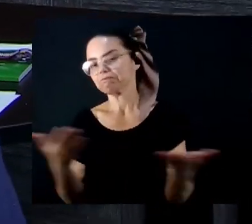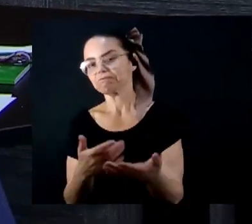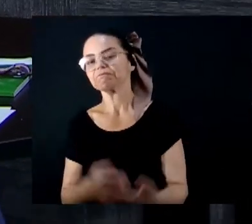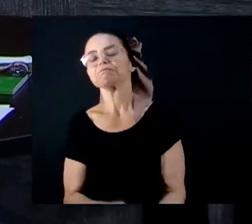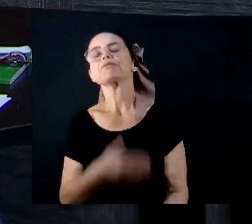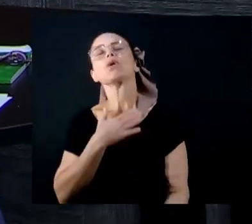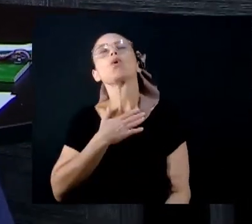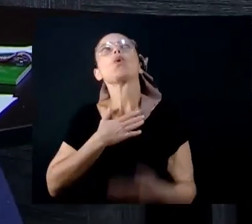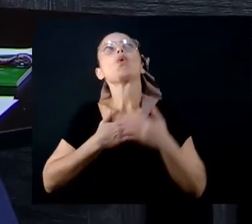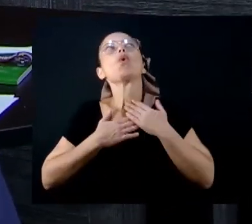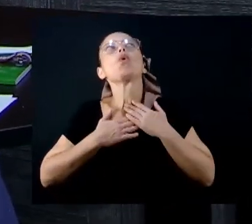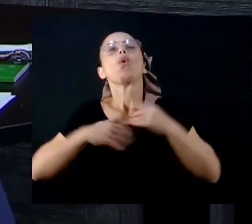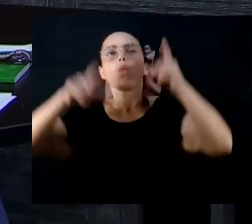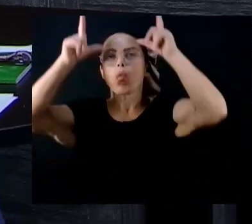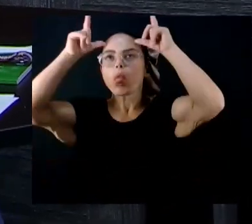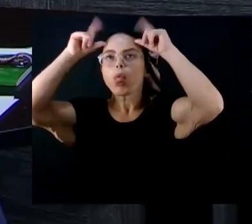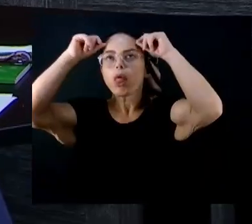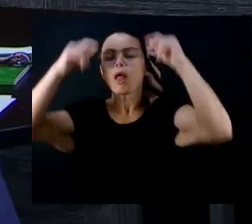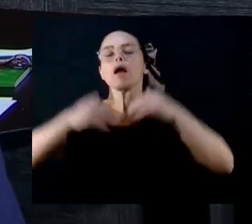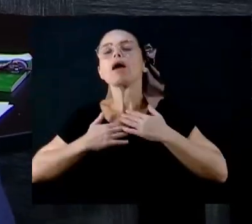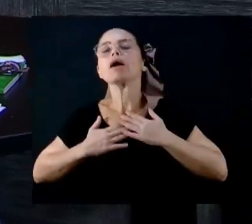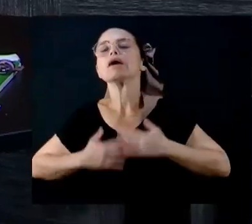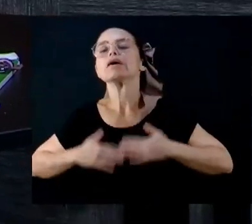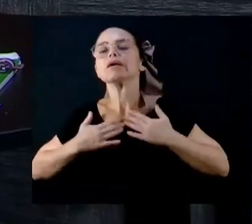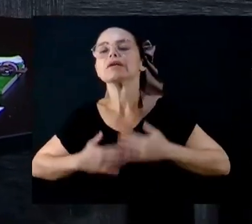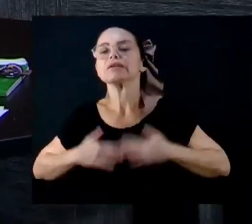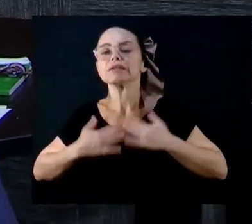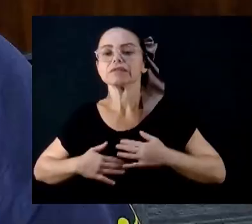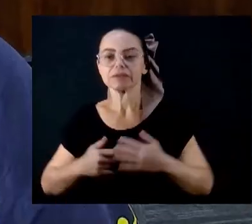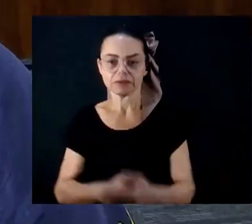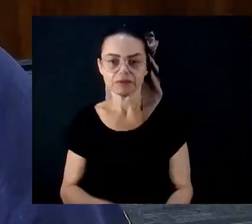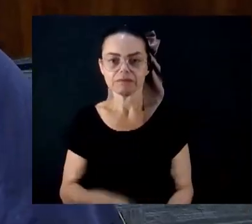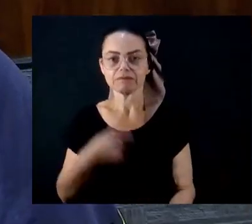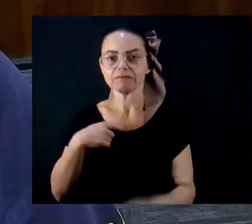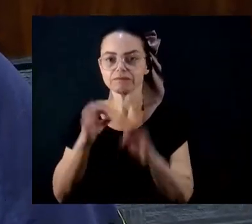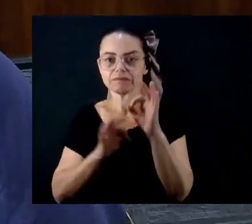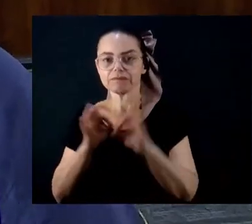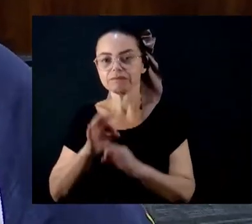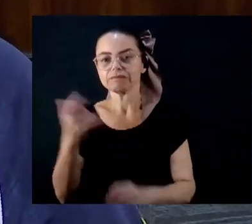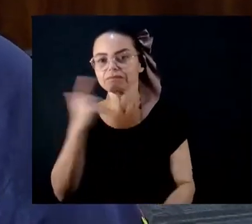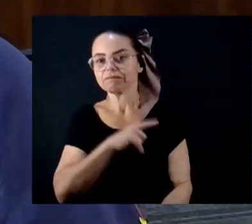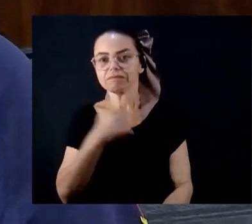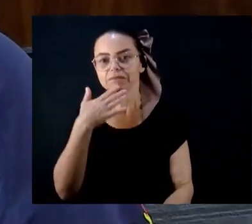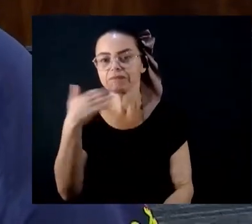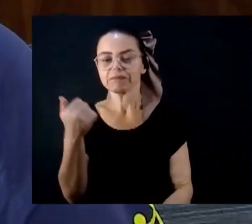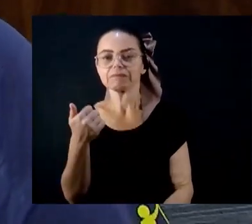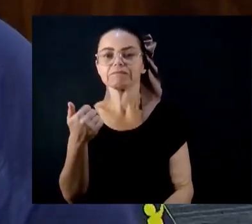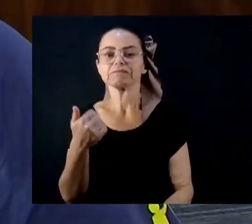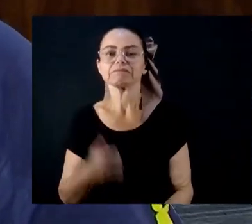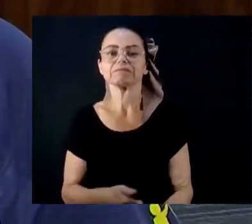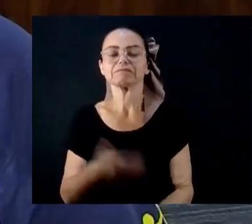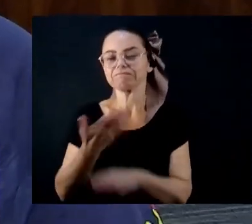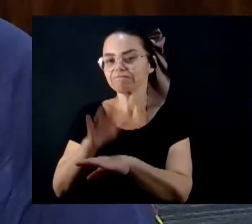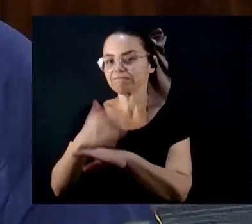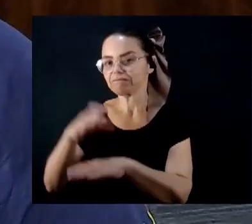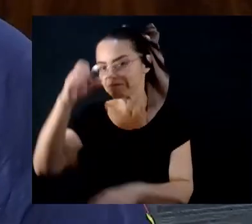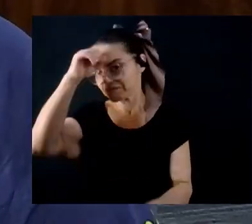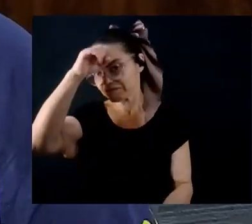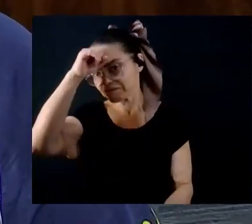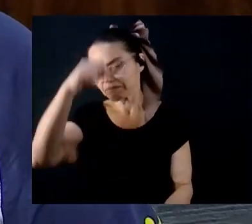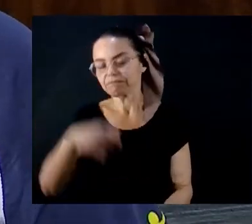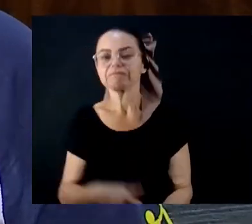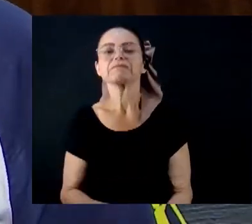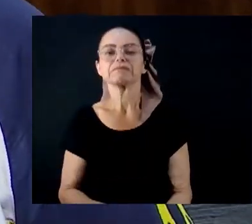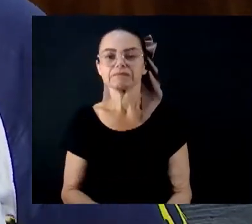porque eu sei que com a ajuda deles o meu projeto conseguiu melhorar. Porque a gente está aprendendo na prática como que cola